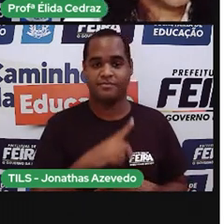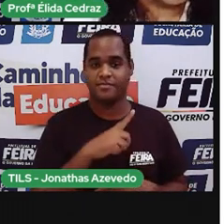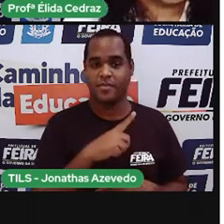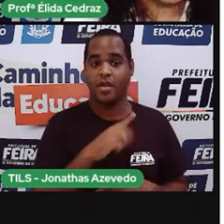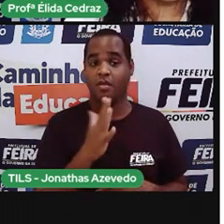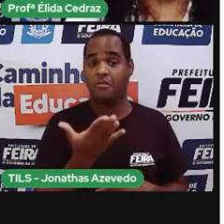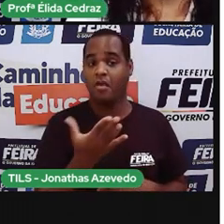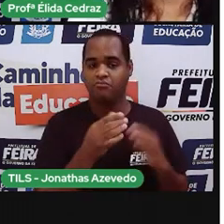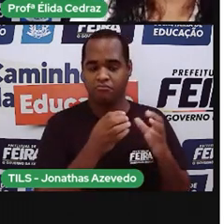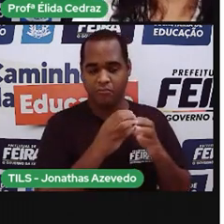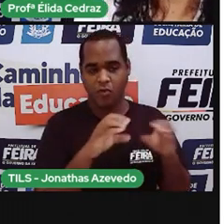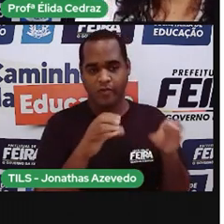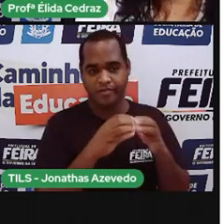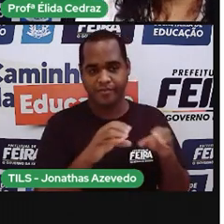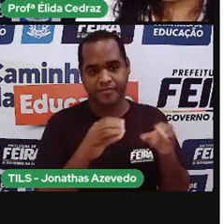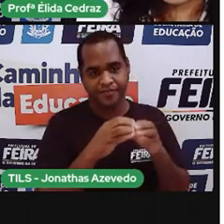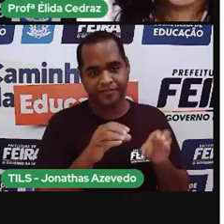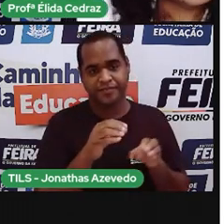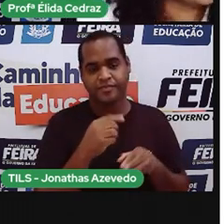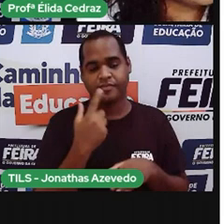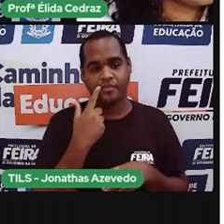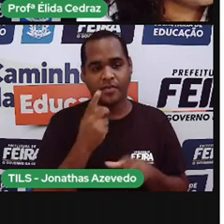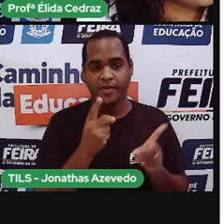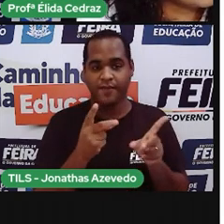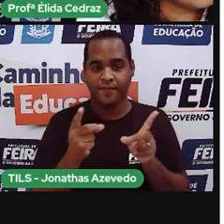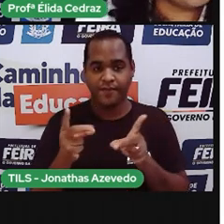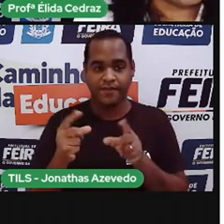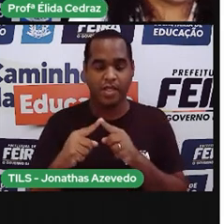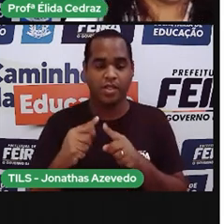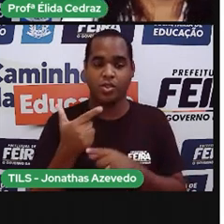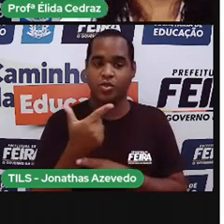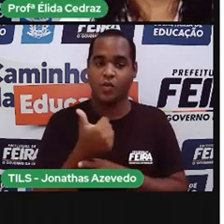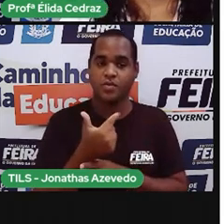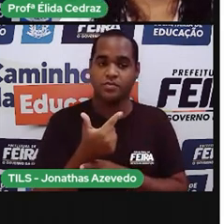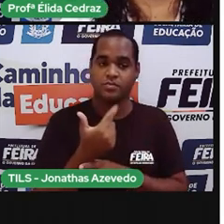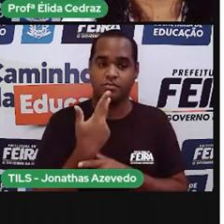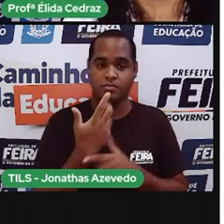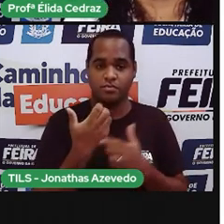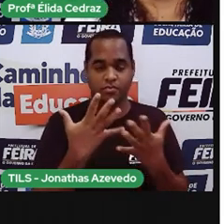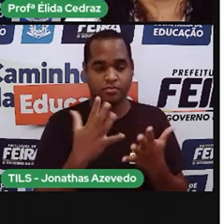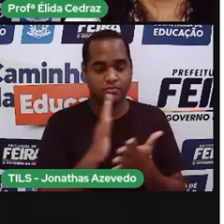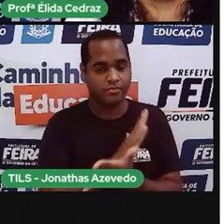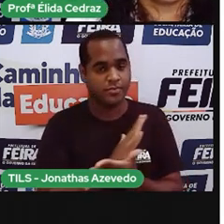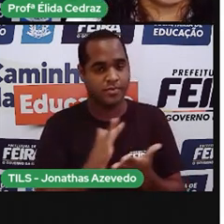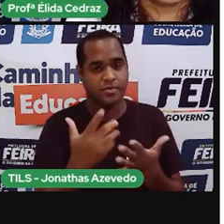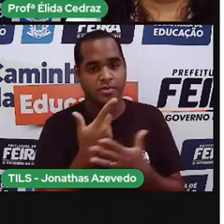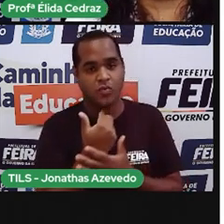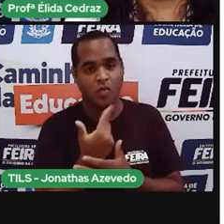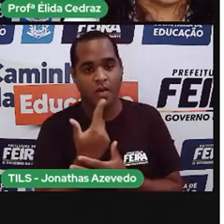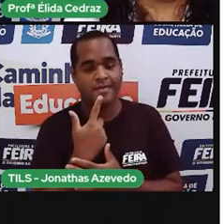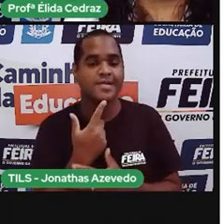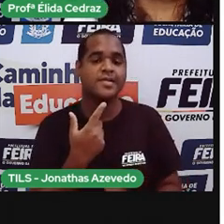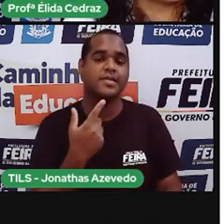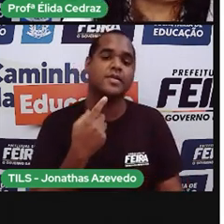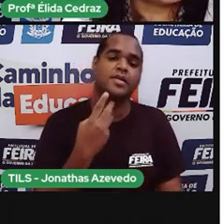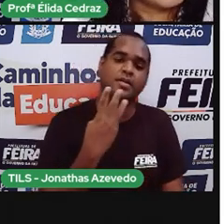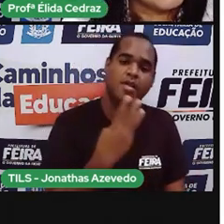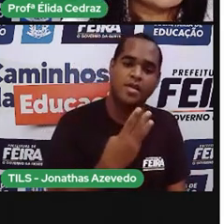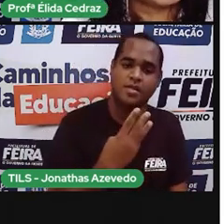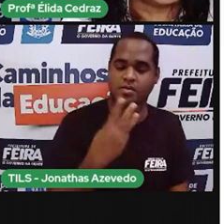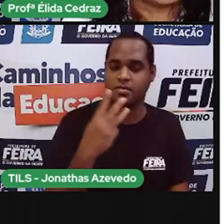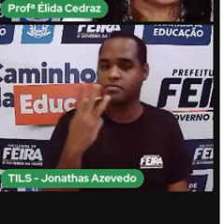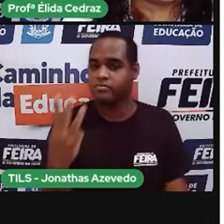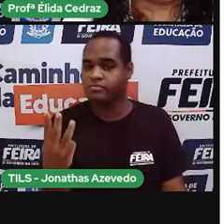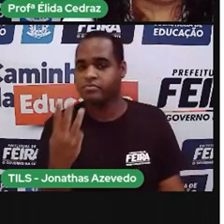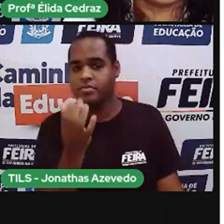os ovos, eles também são vendidos na dúzia. Aqui nós temos 3, mais